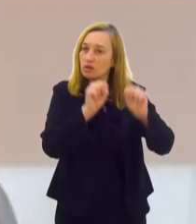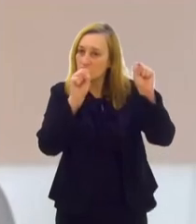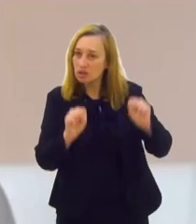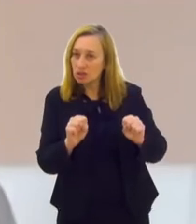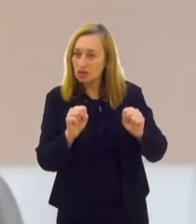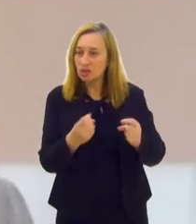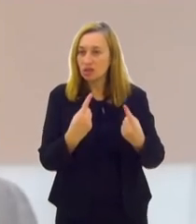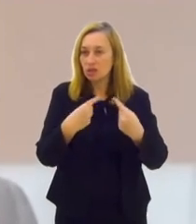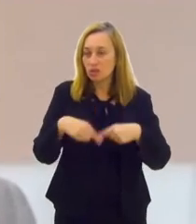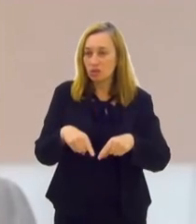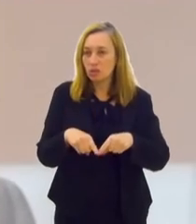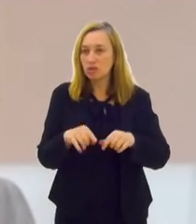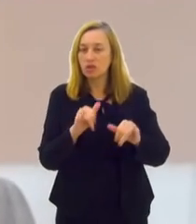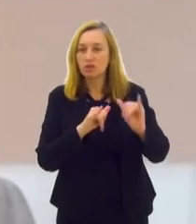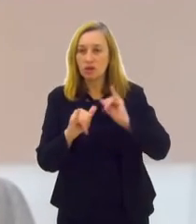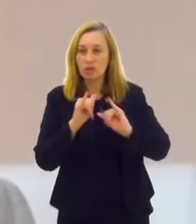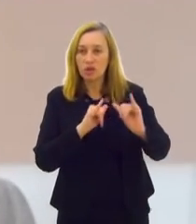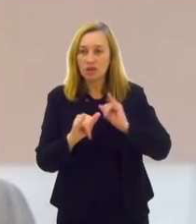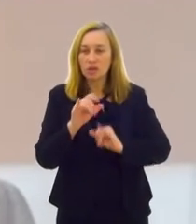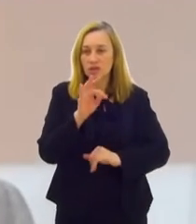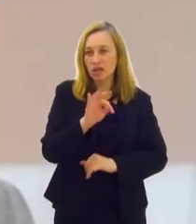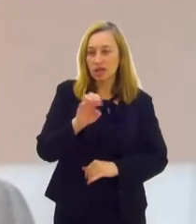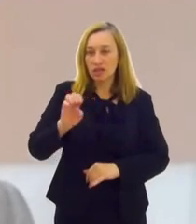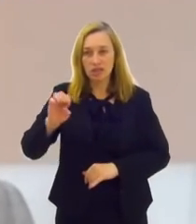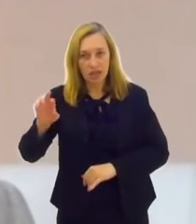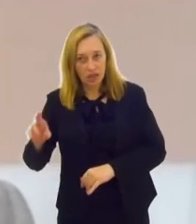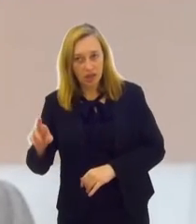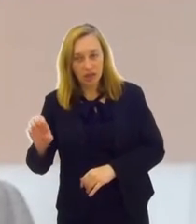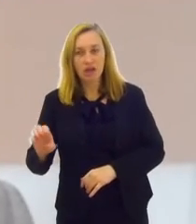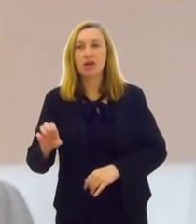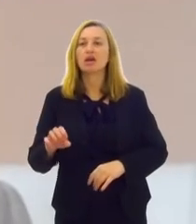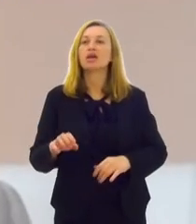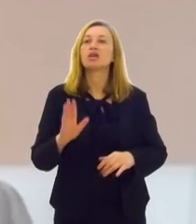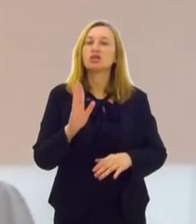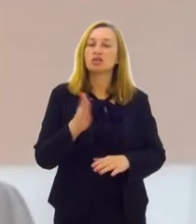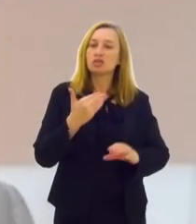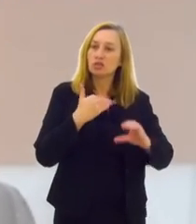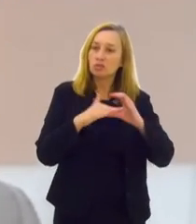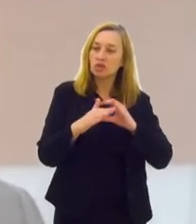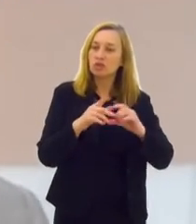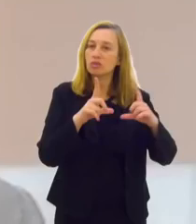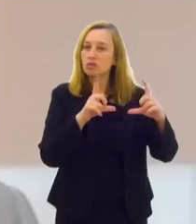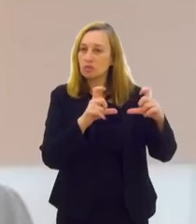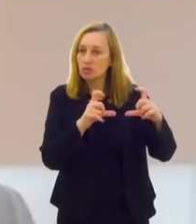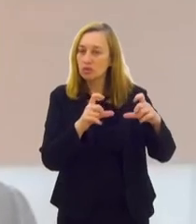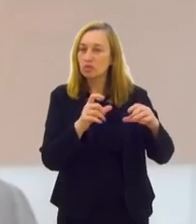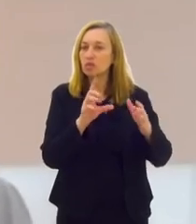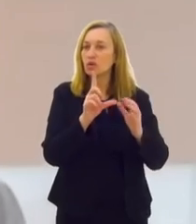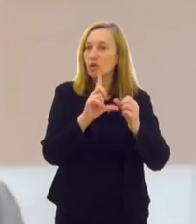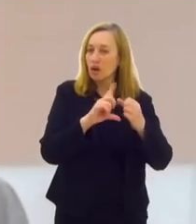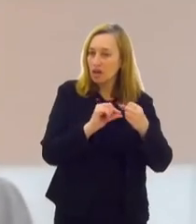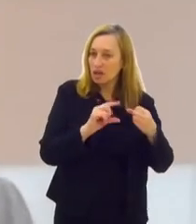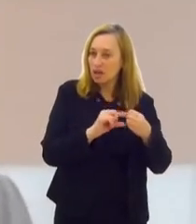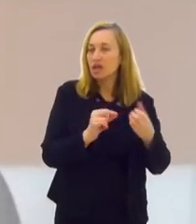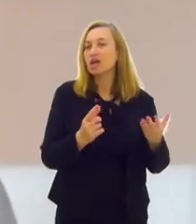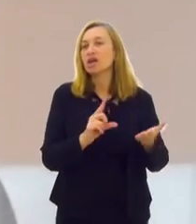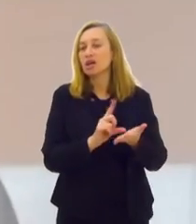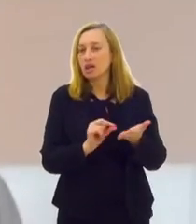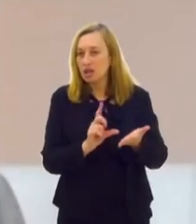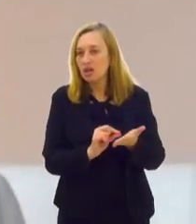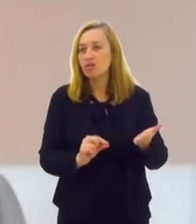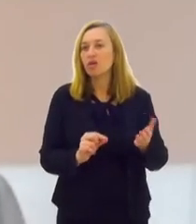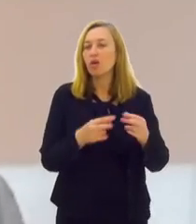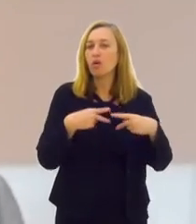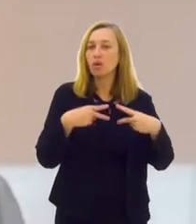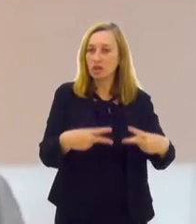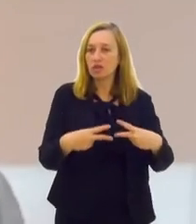o sistema de combate à desinformação do TSE, na página do TSE, e aí já manda o print, manda o arquivo ou o link